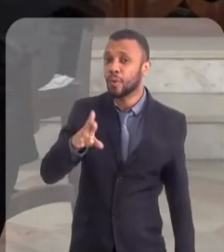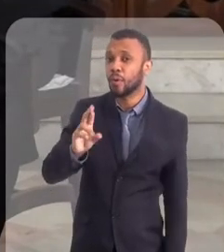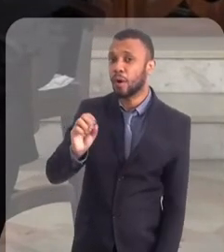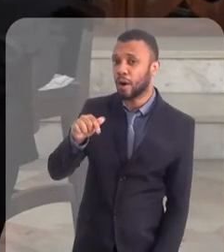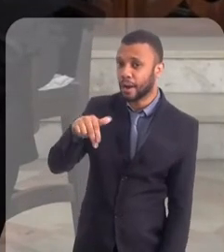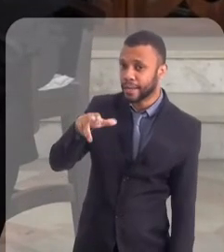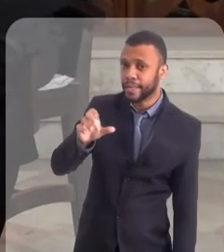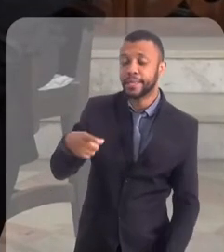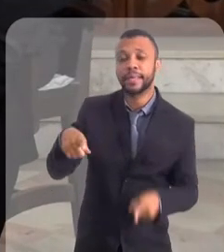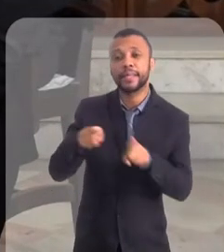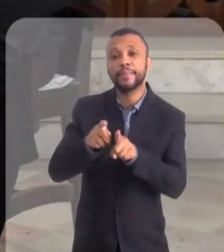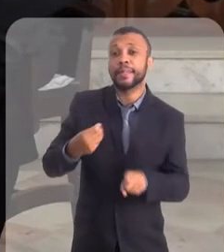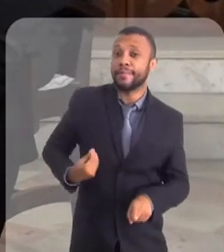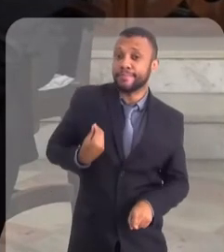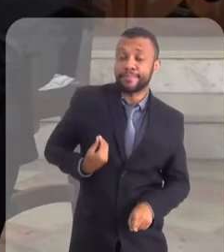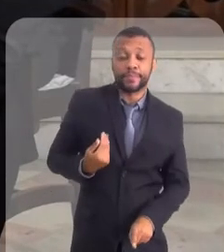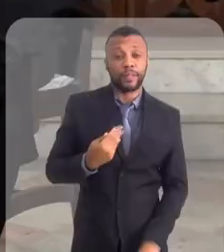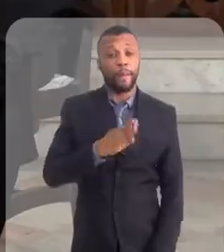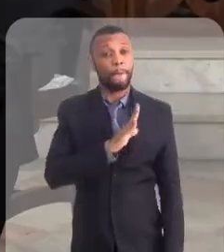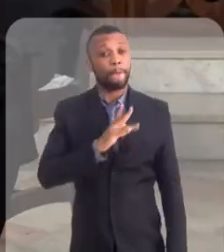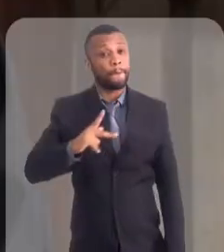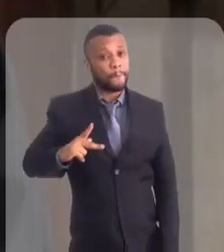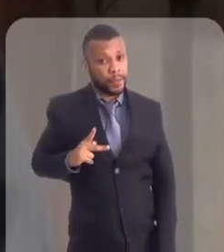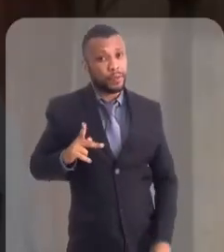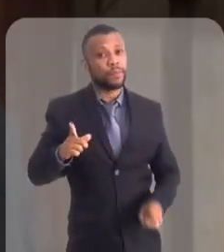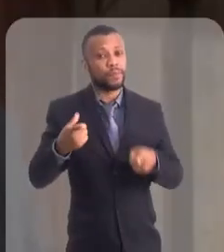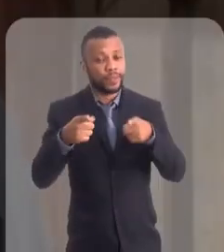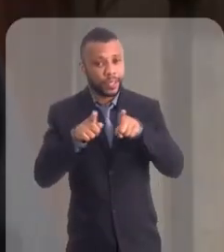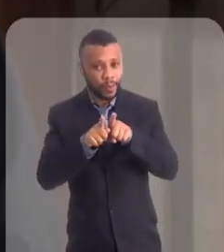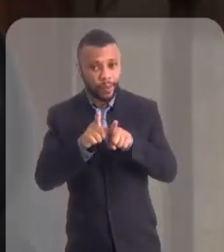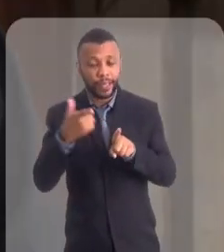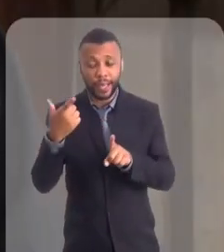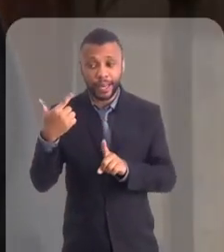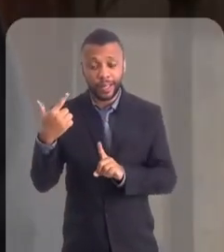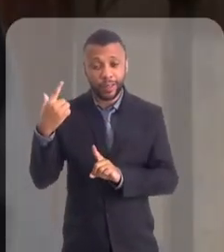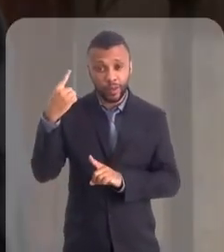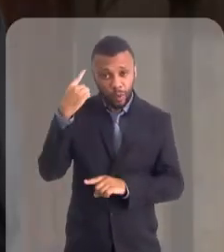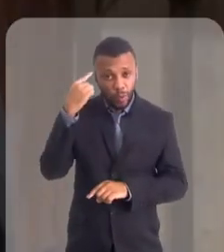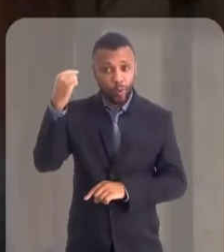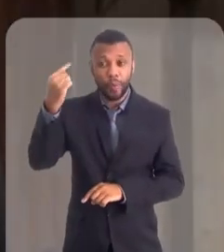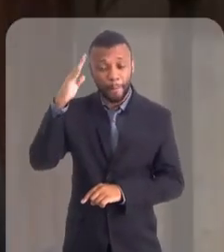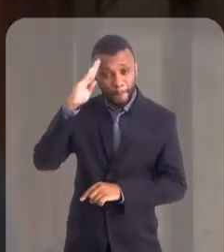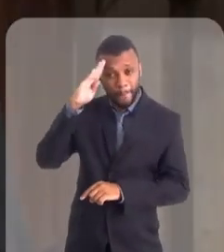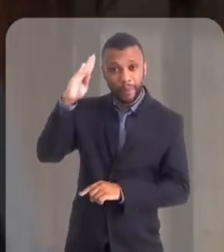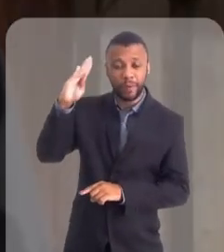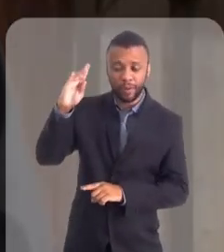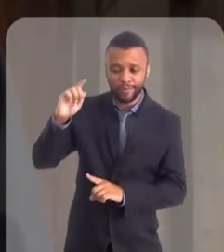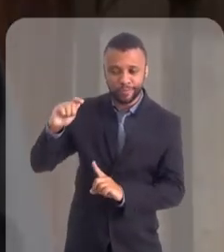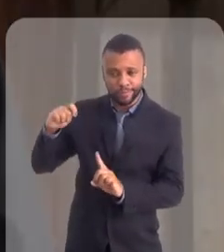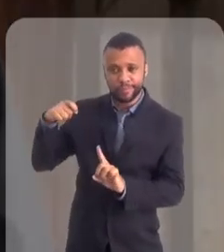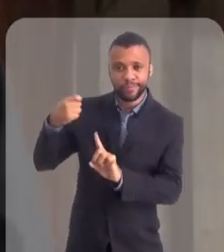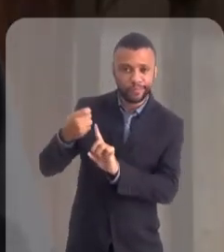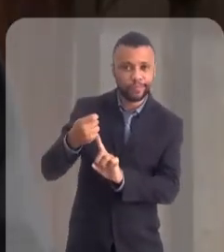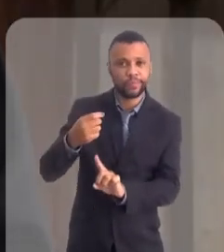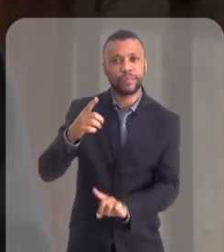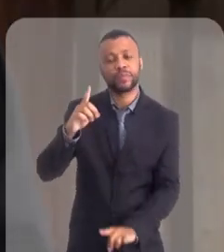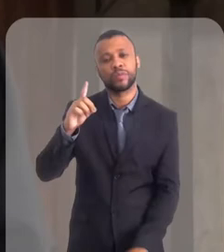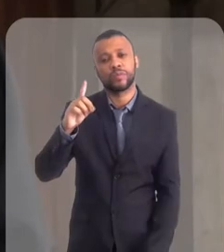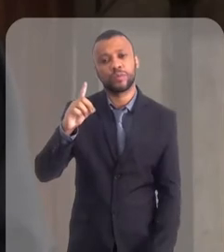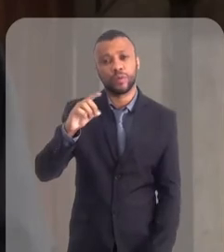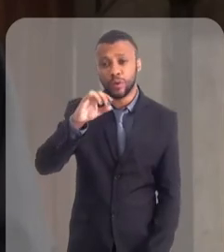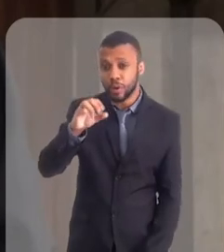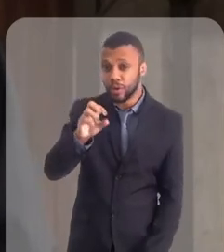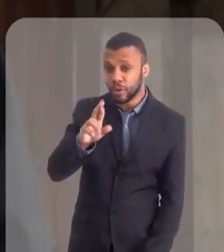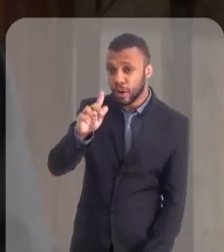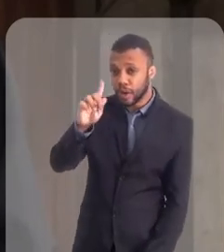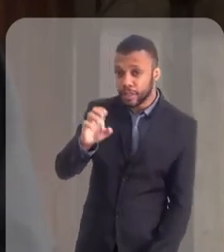Dom Roque e estava presente... O bispo. O bispo é quem me ordenou. Isso. O ordenante principal foi o